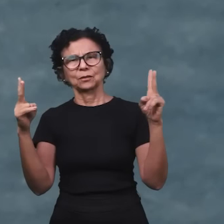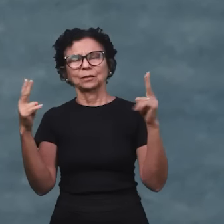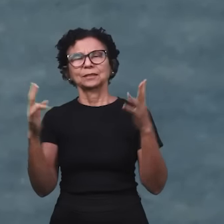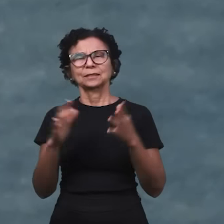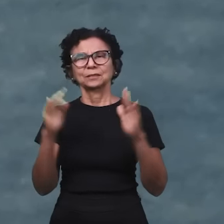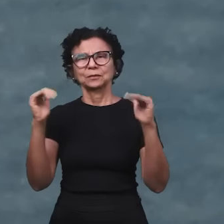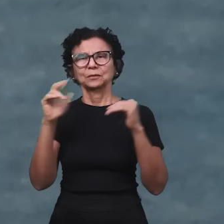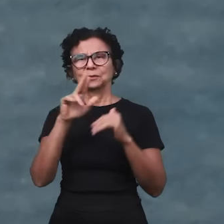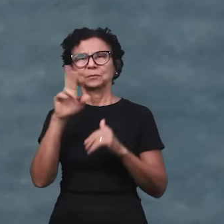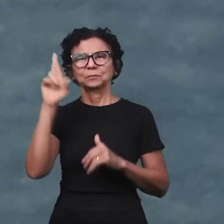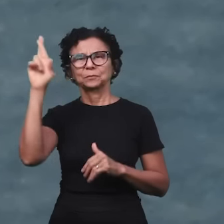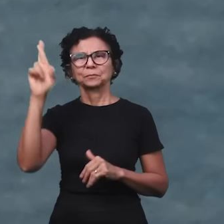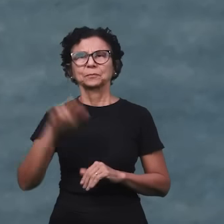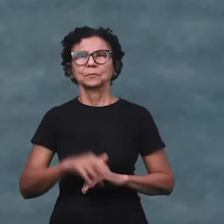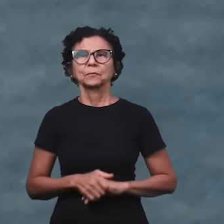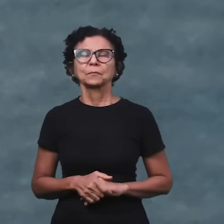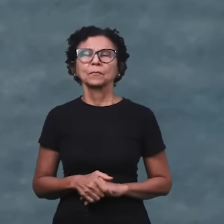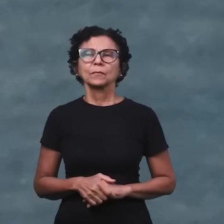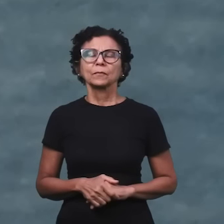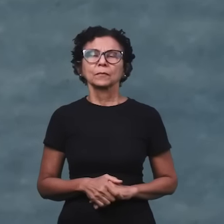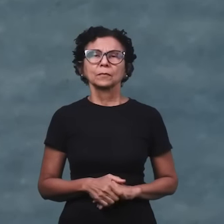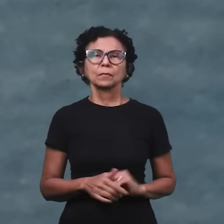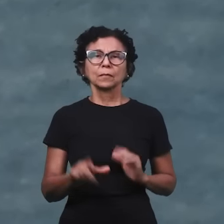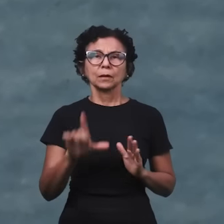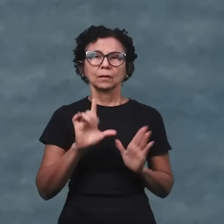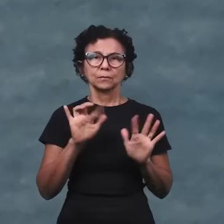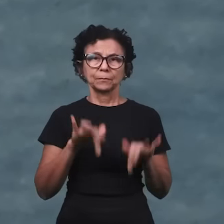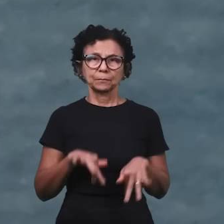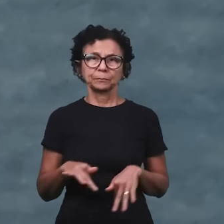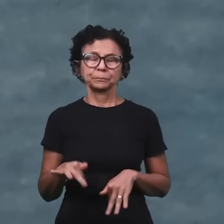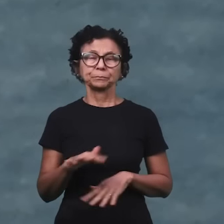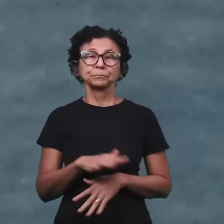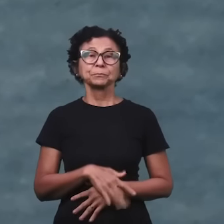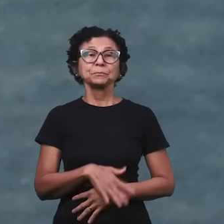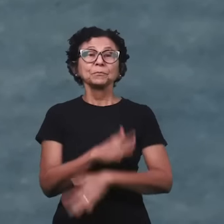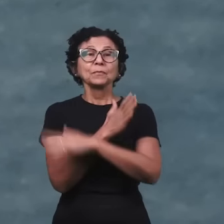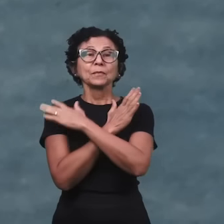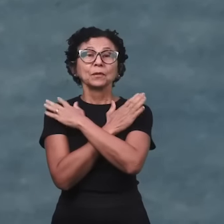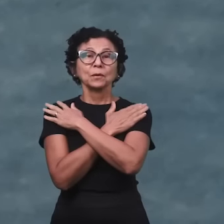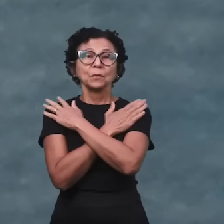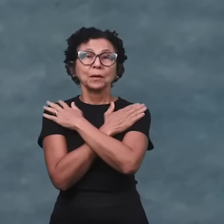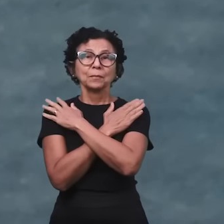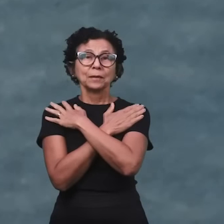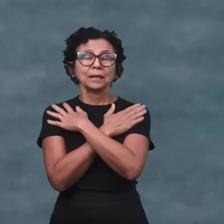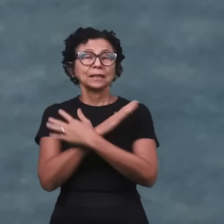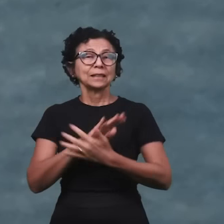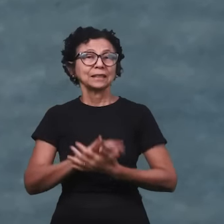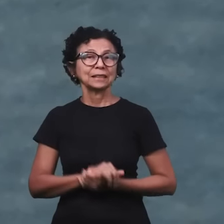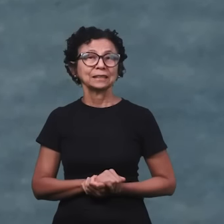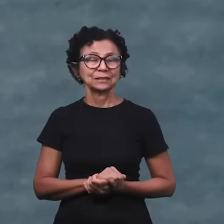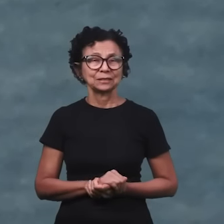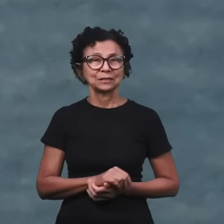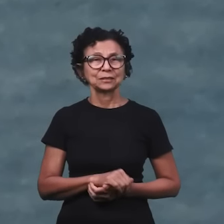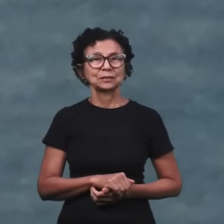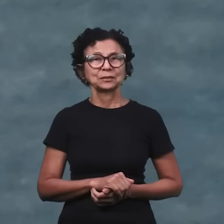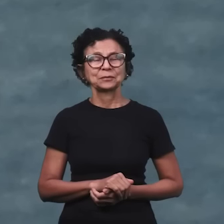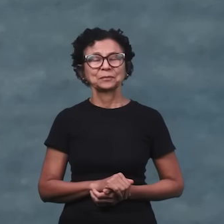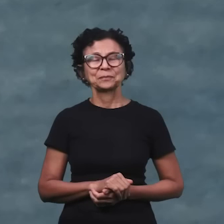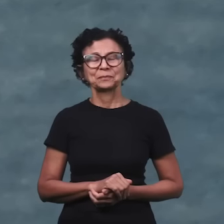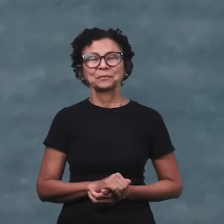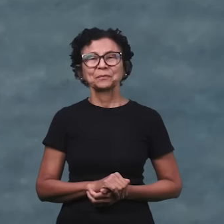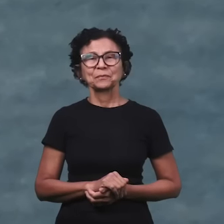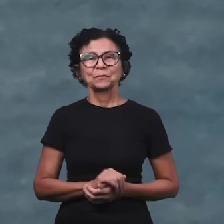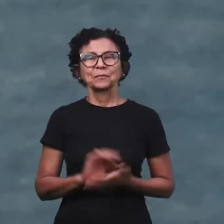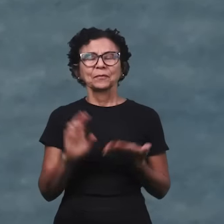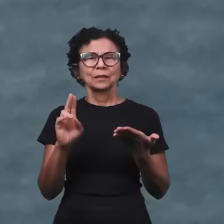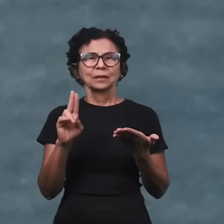colocar. Antes da gente encerrar, eu quero mandar um abraço para o Elza Guedes. O Elza Guedes mandou a seguinte mensagem para nós